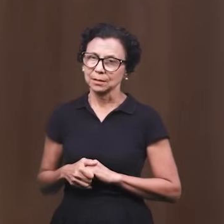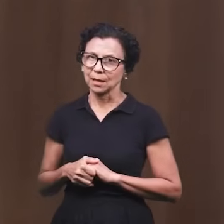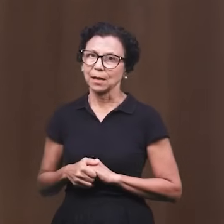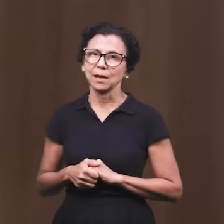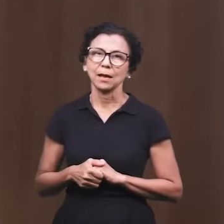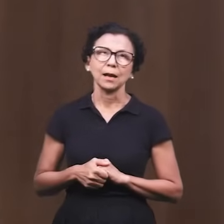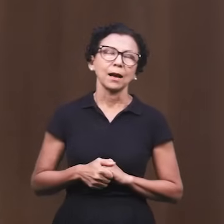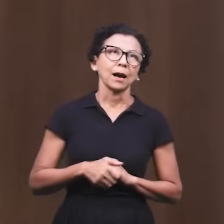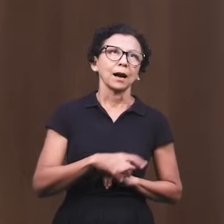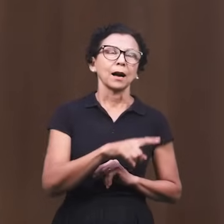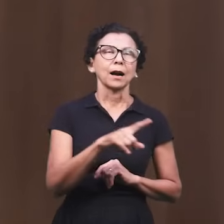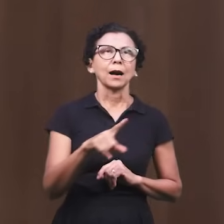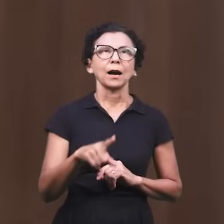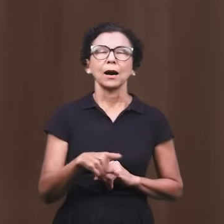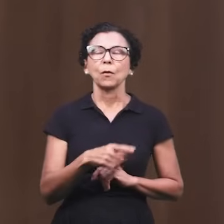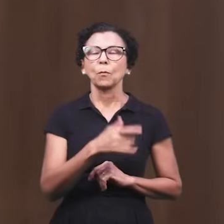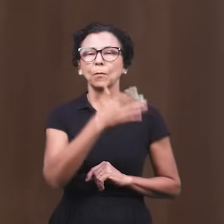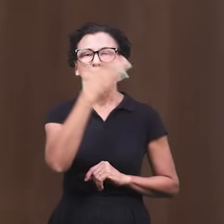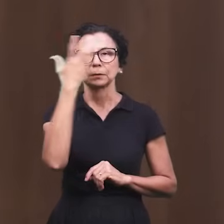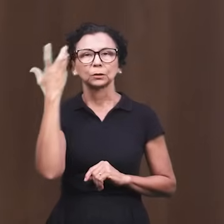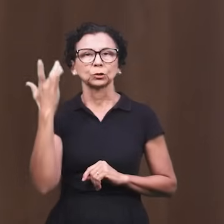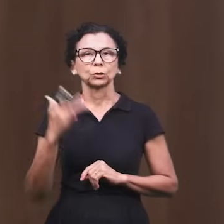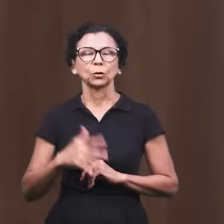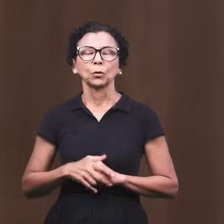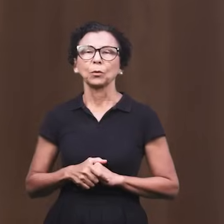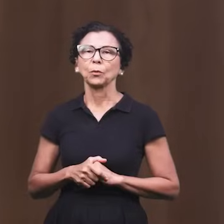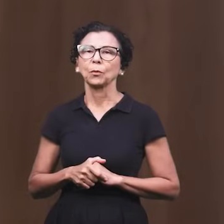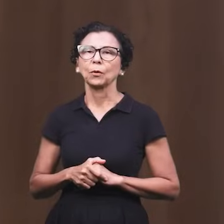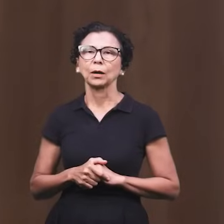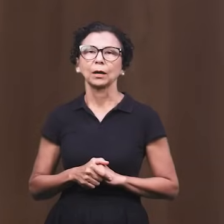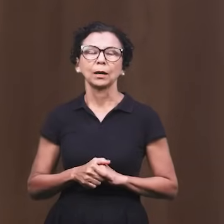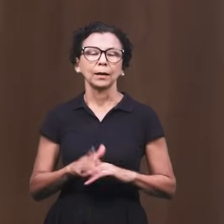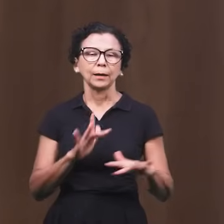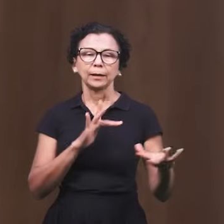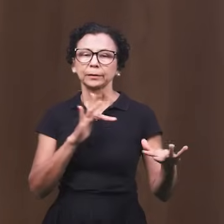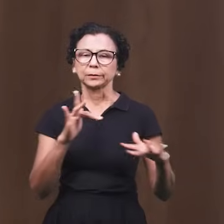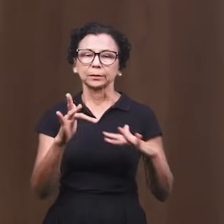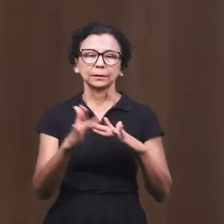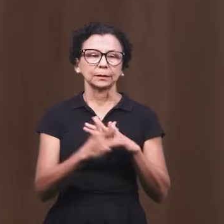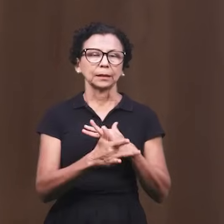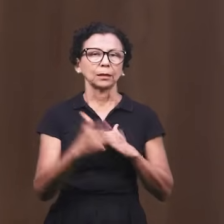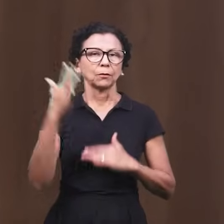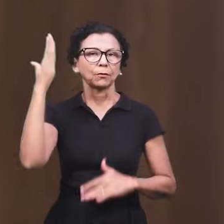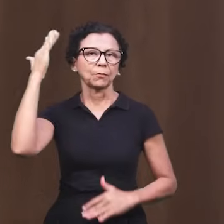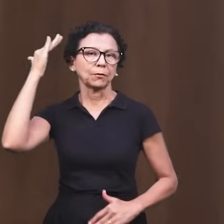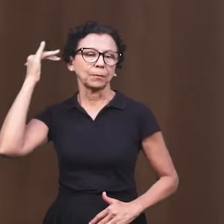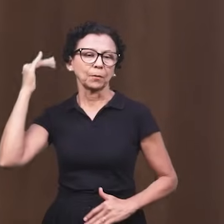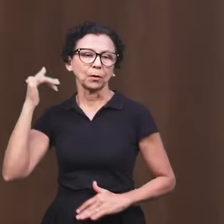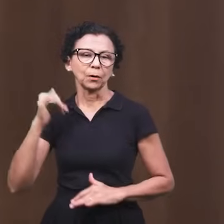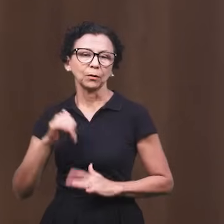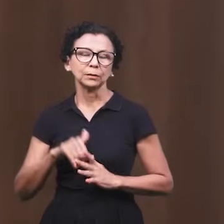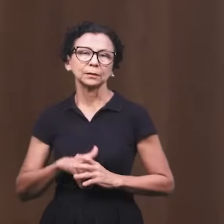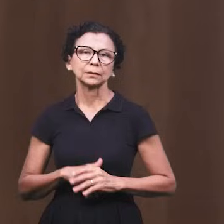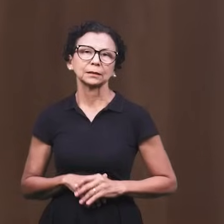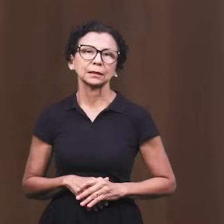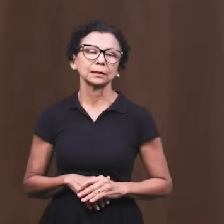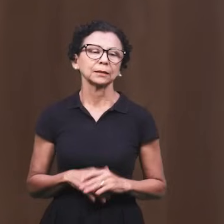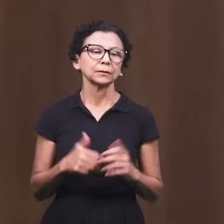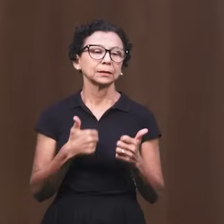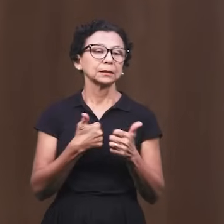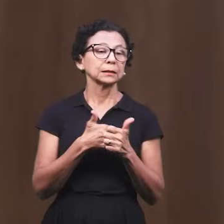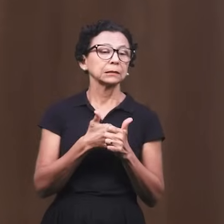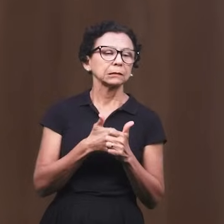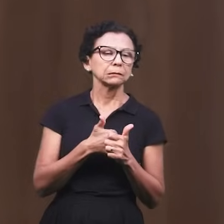na internet, lá numa rede social, se você tem lá a pessoa que você segue,